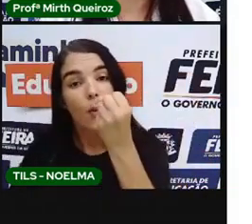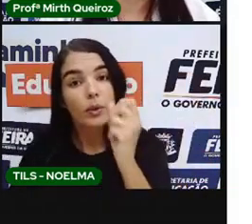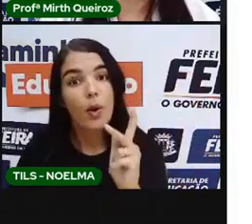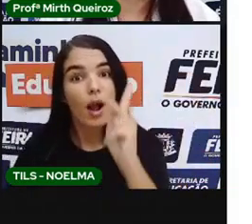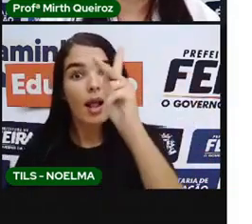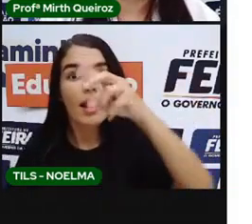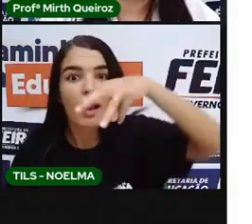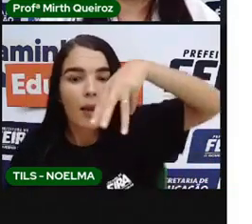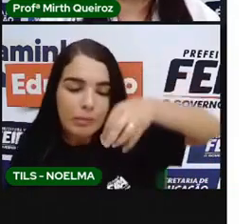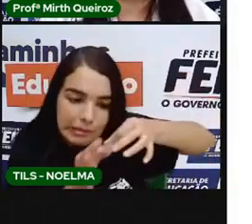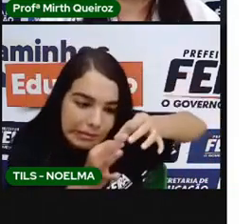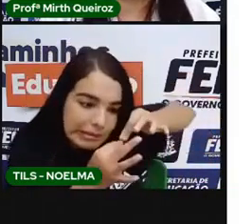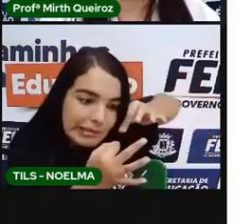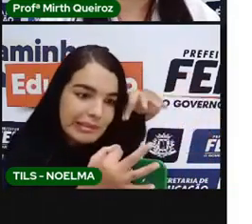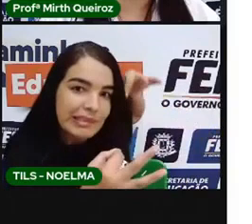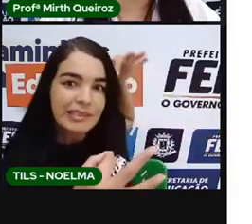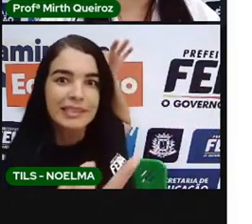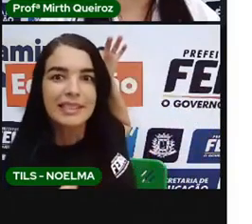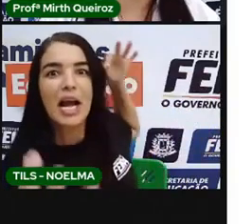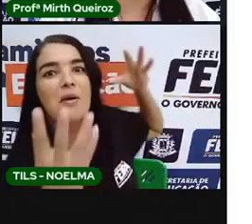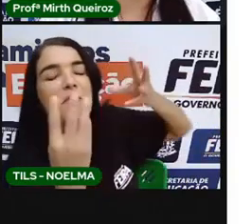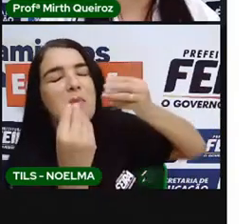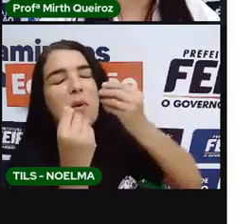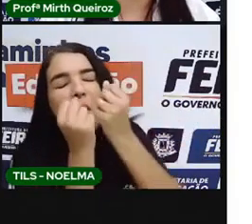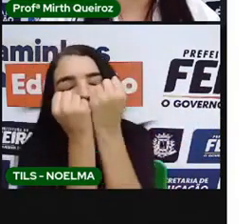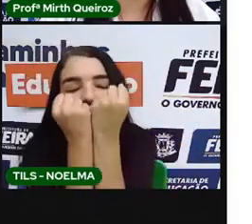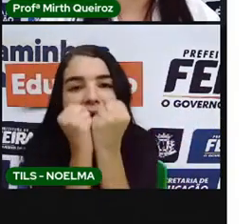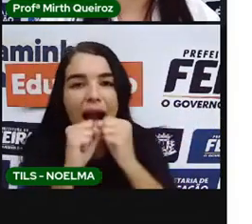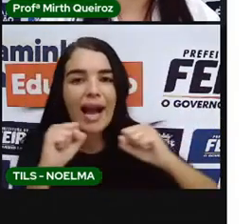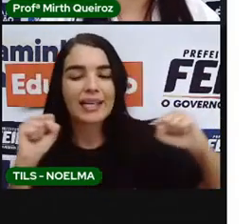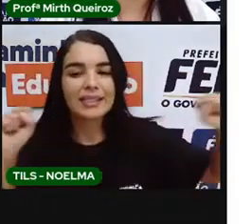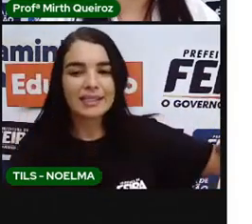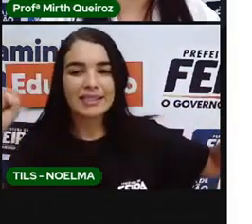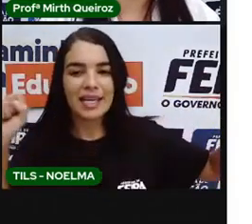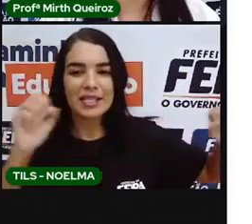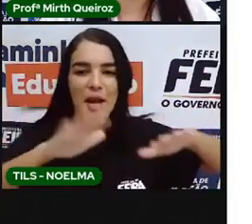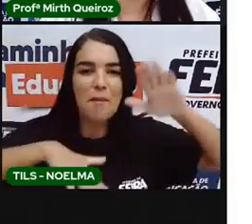3.853.676,948 quilômetros quadrados, cobrindo cerca de